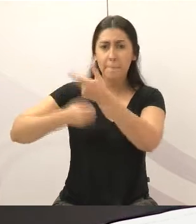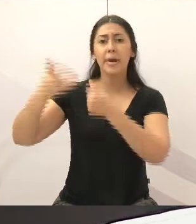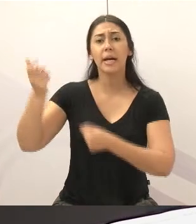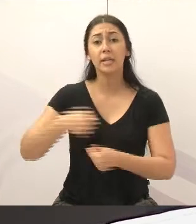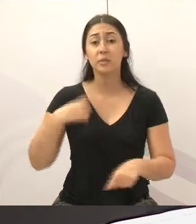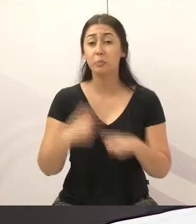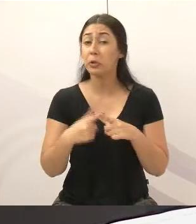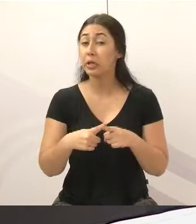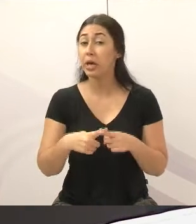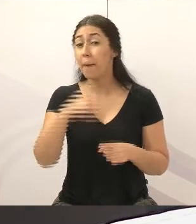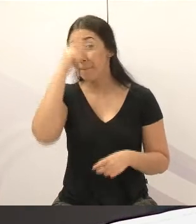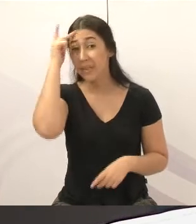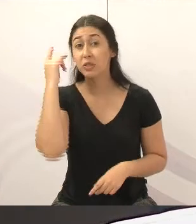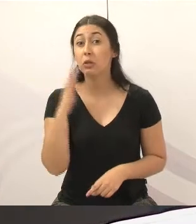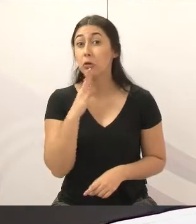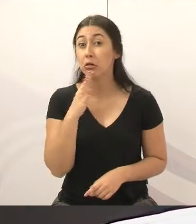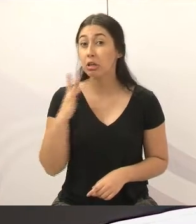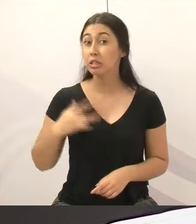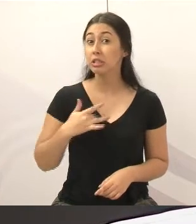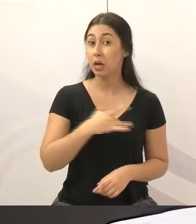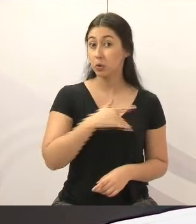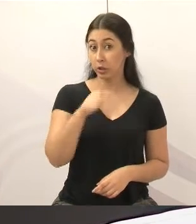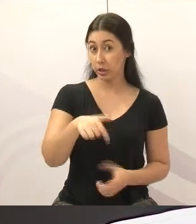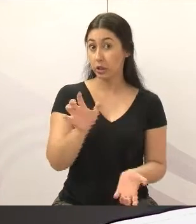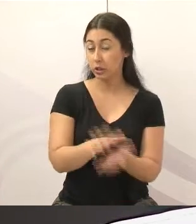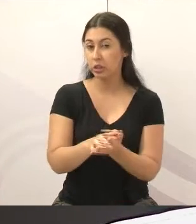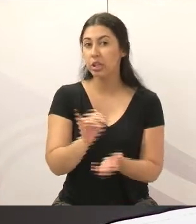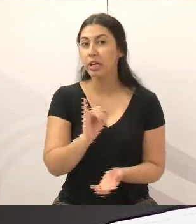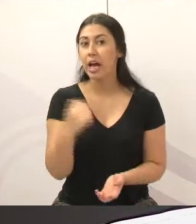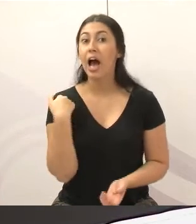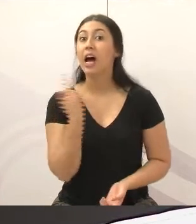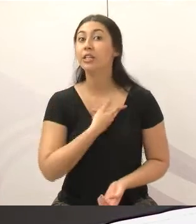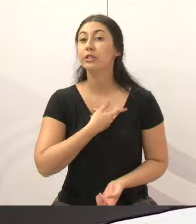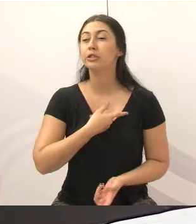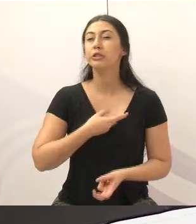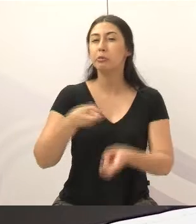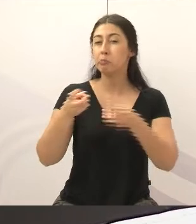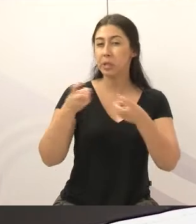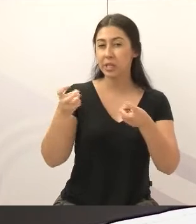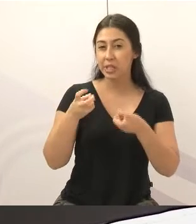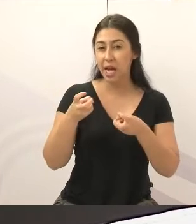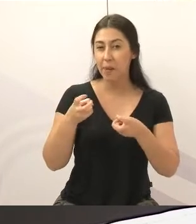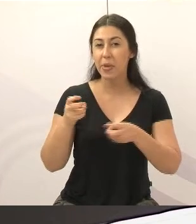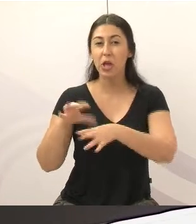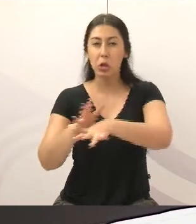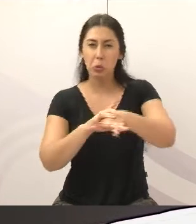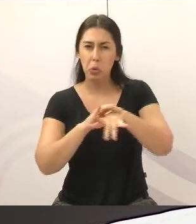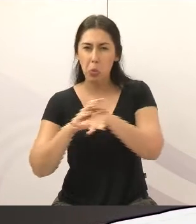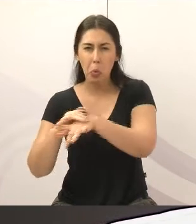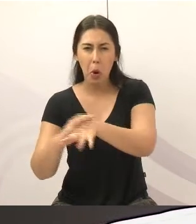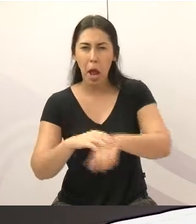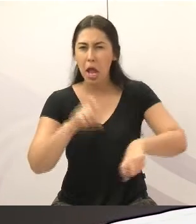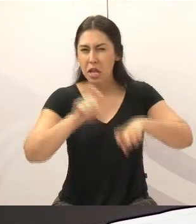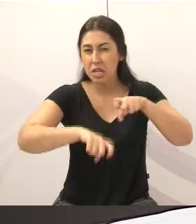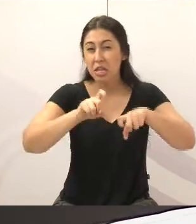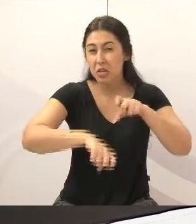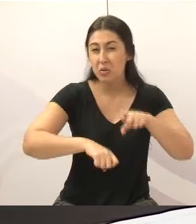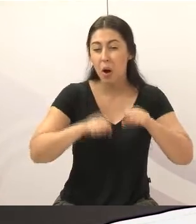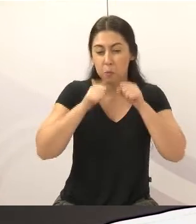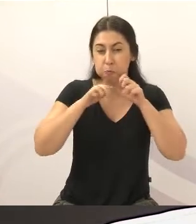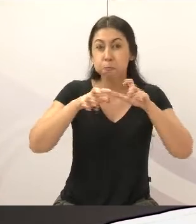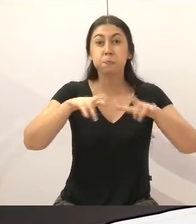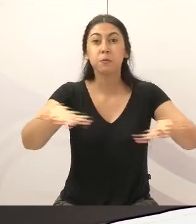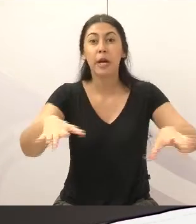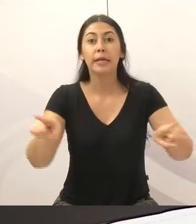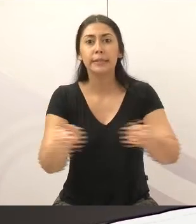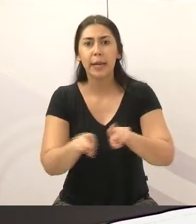do nosso município, a gente vê um aumento absurdo do número de DSTs, porque as pessoas perderam o valor de família.